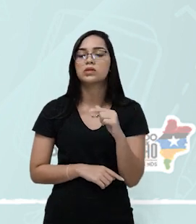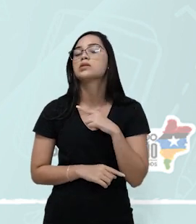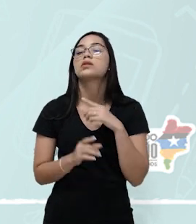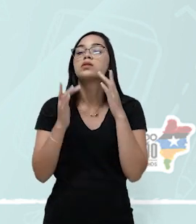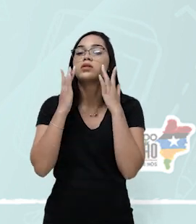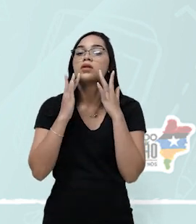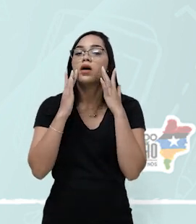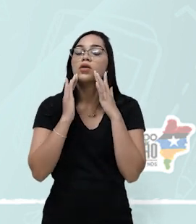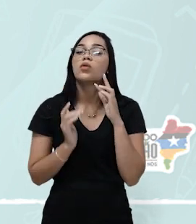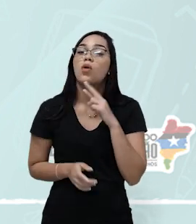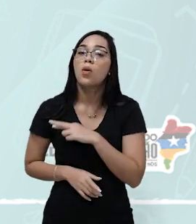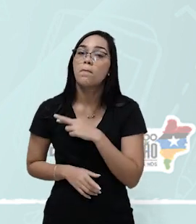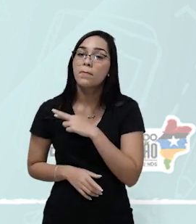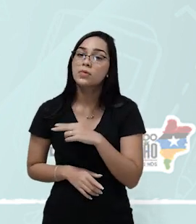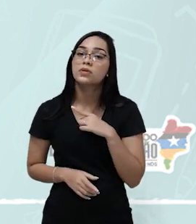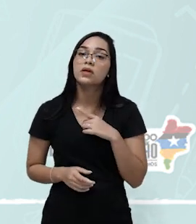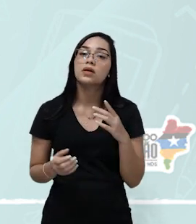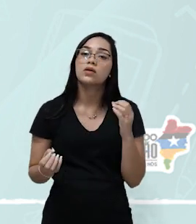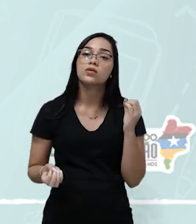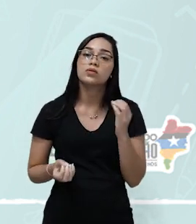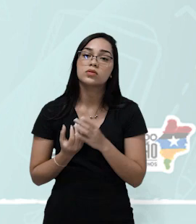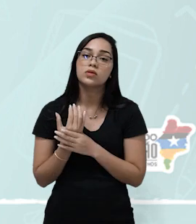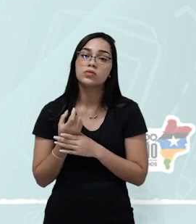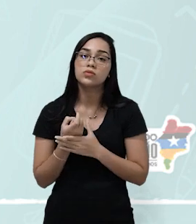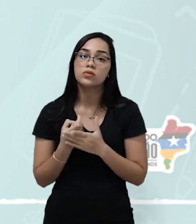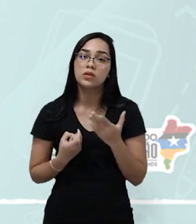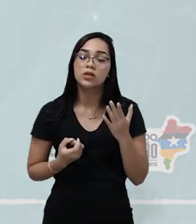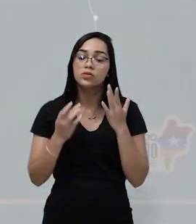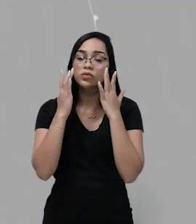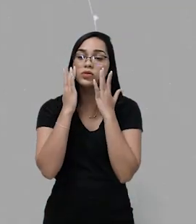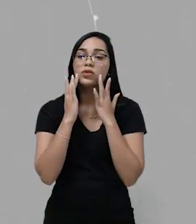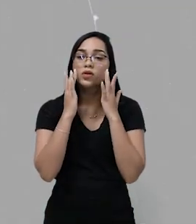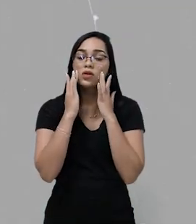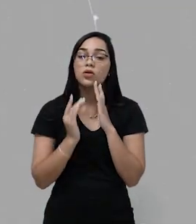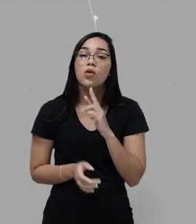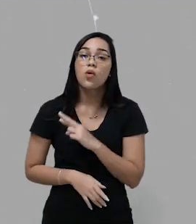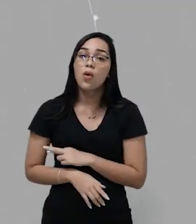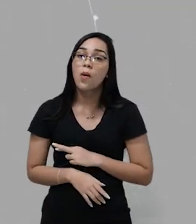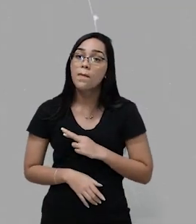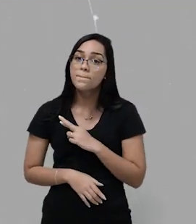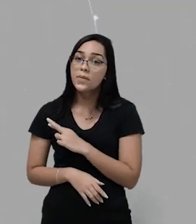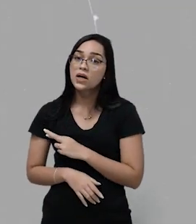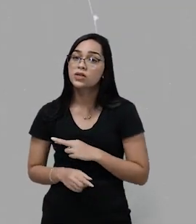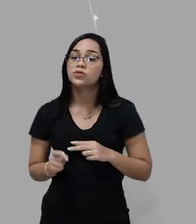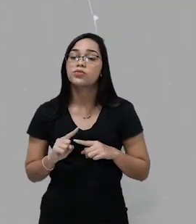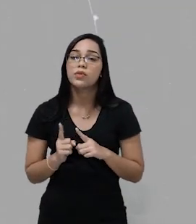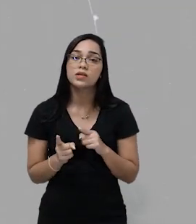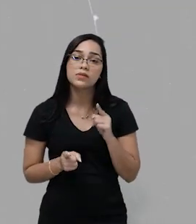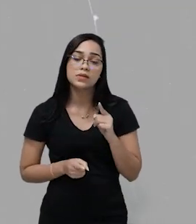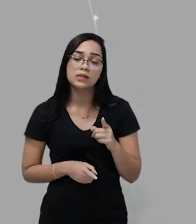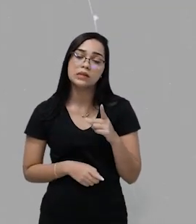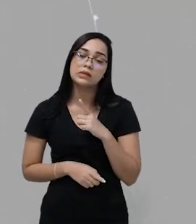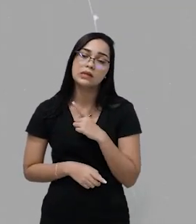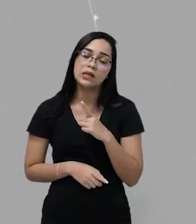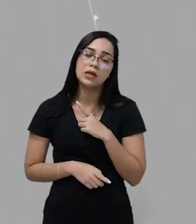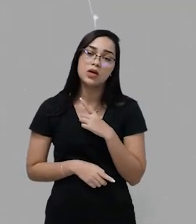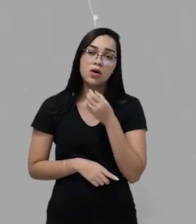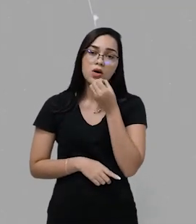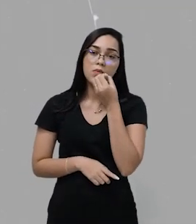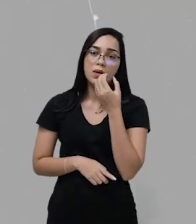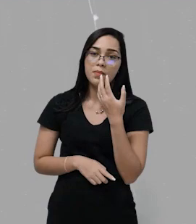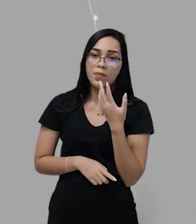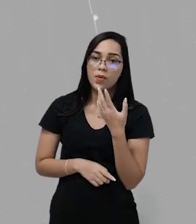teatro romântico, construção do texto do teatro romântico. Mas para que você tenha uma